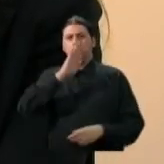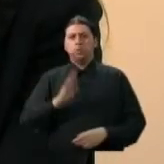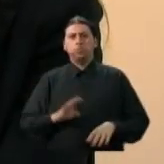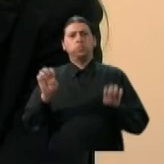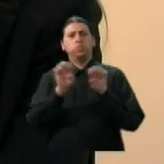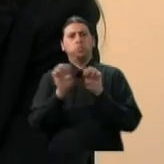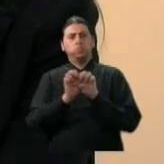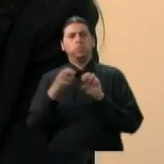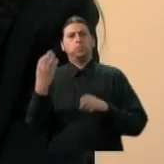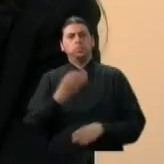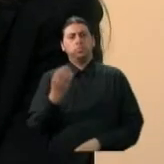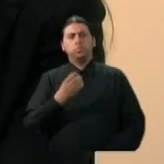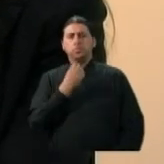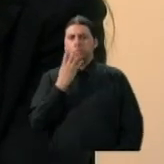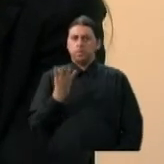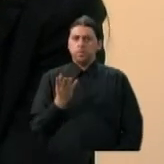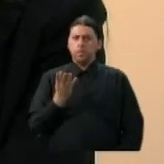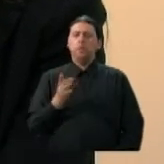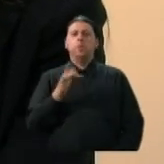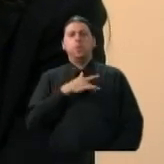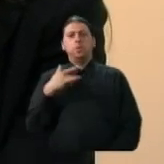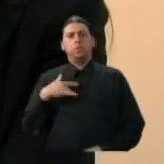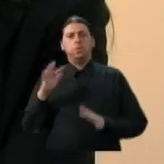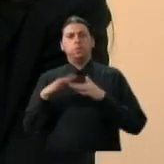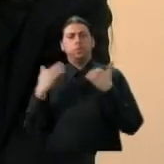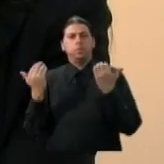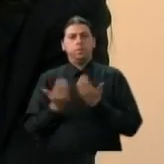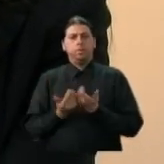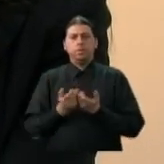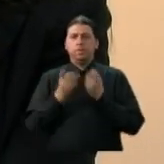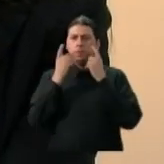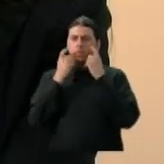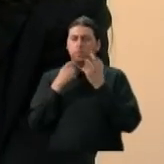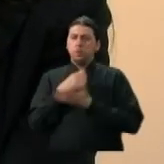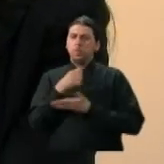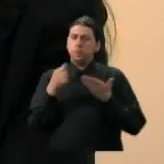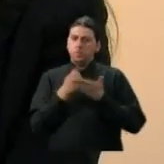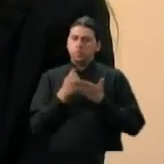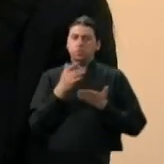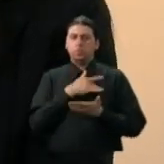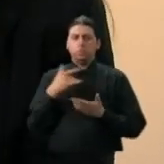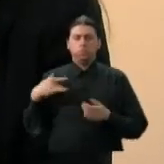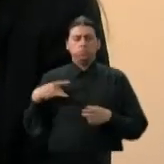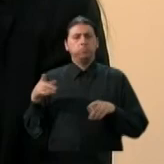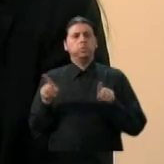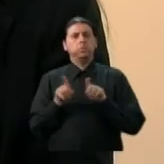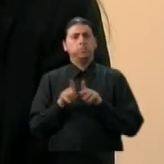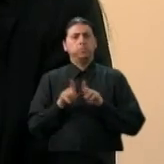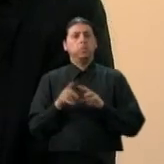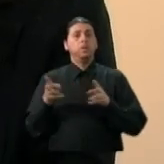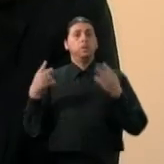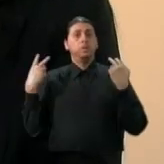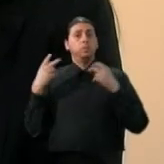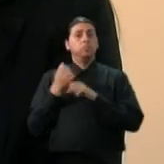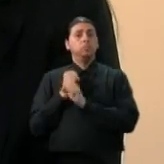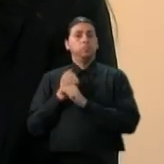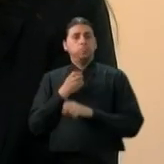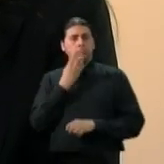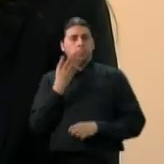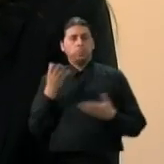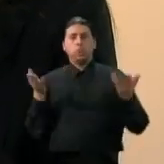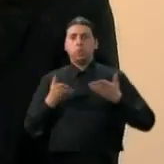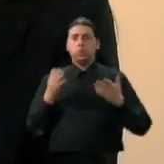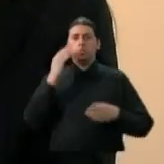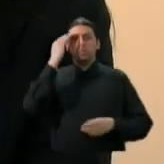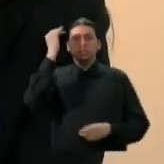estruturado na questão de saúde da família, atenção básica, já era bom, então agora a tendência